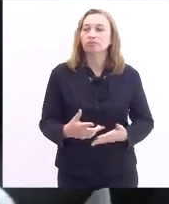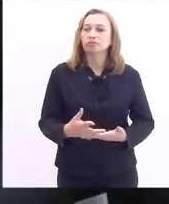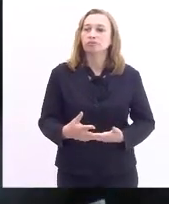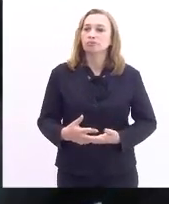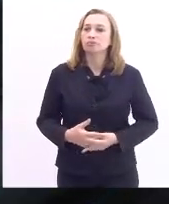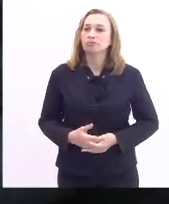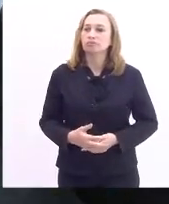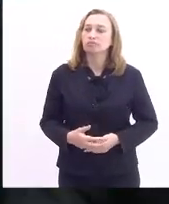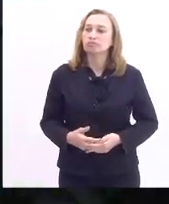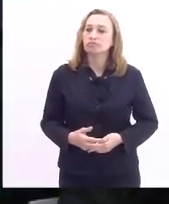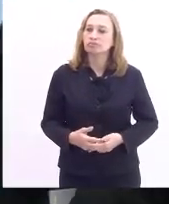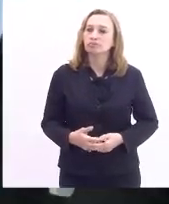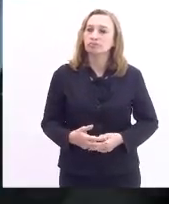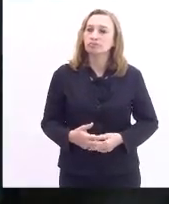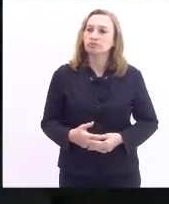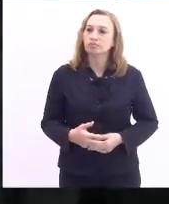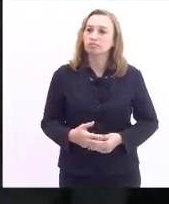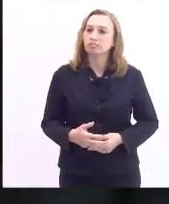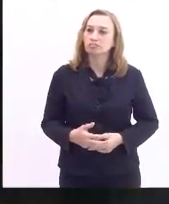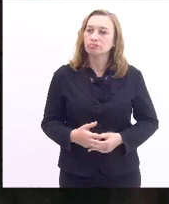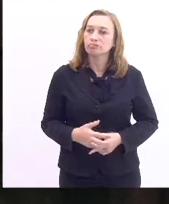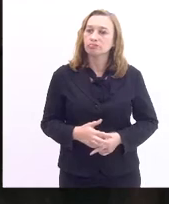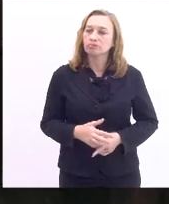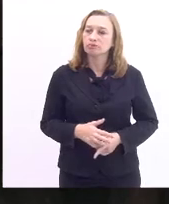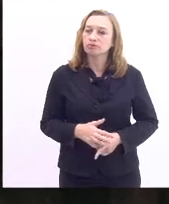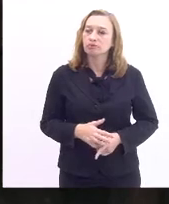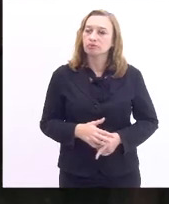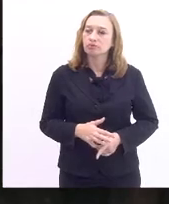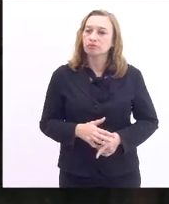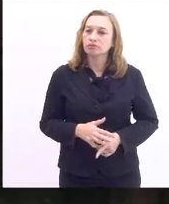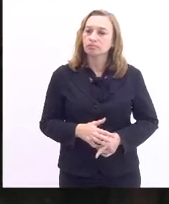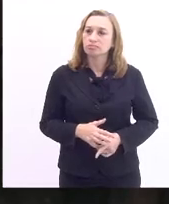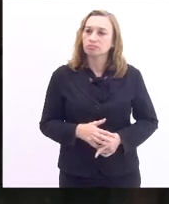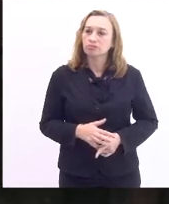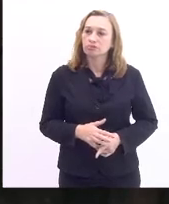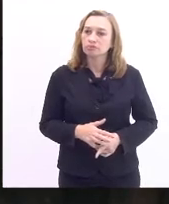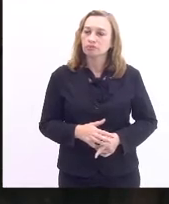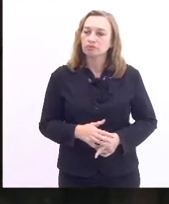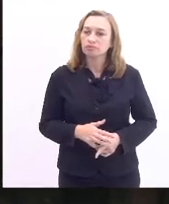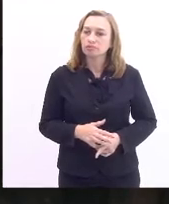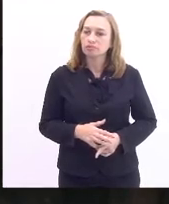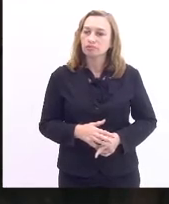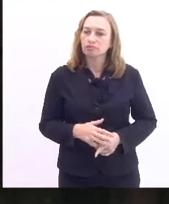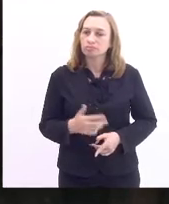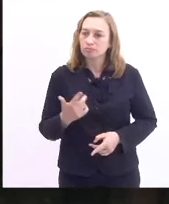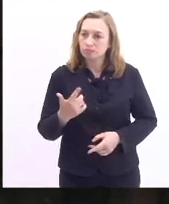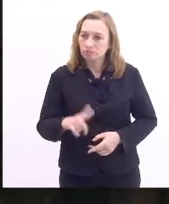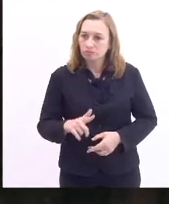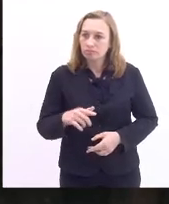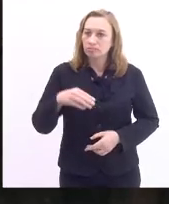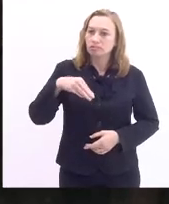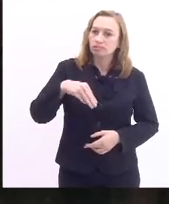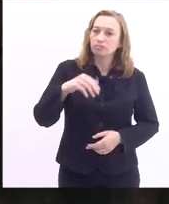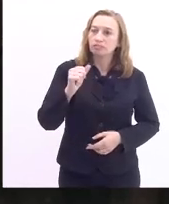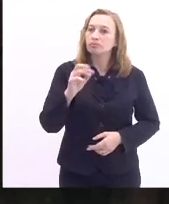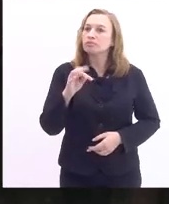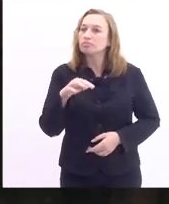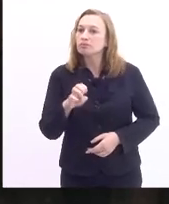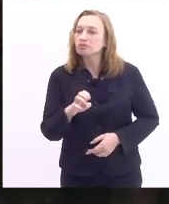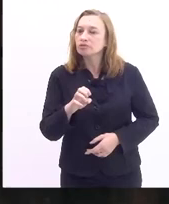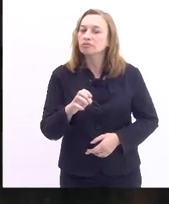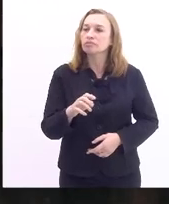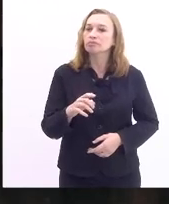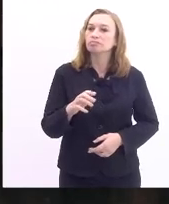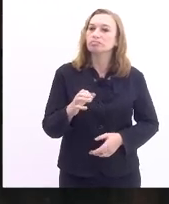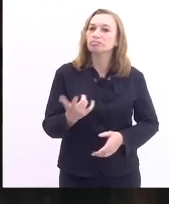questão e o Lixão está repetindo o que o mate elétrica já citei